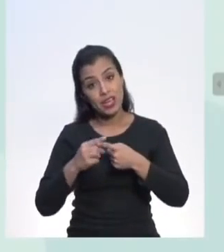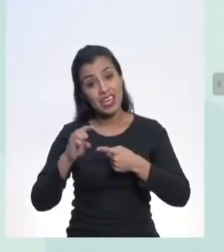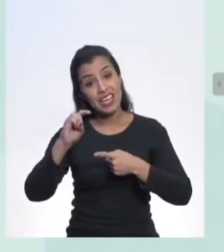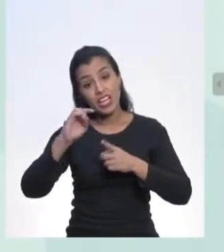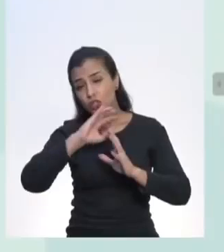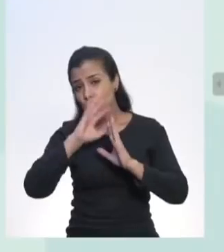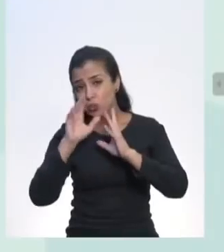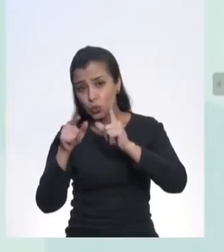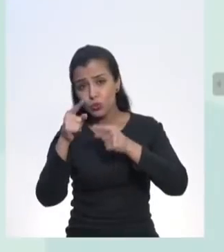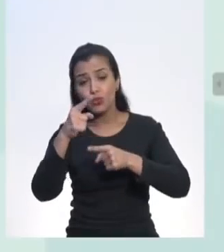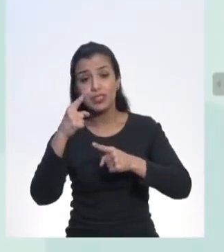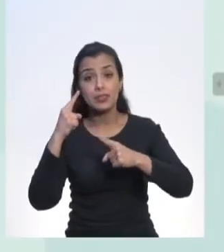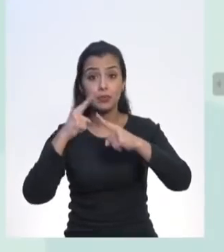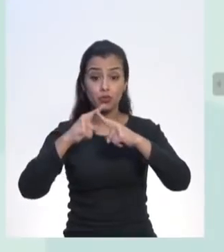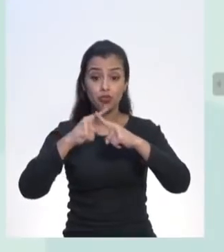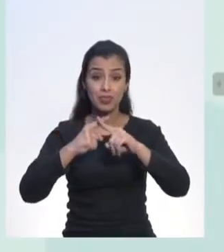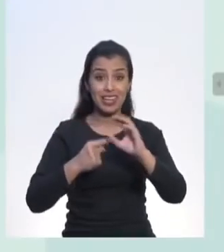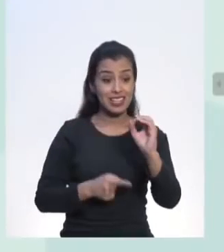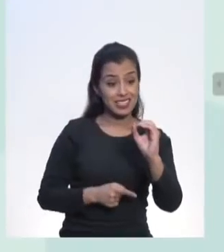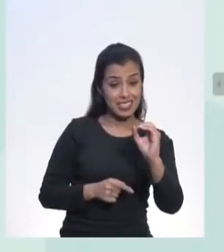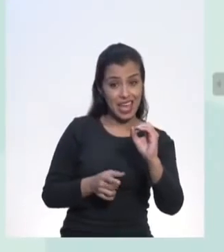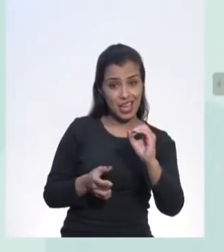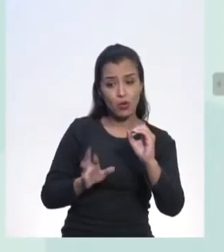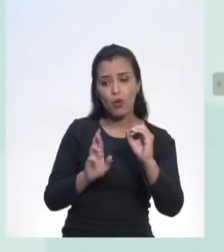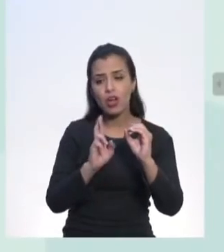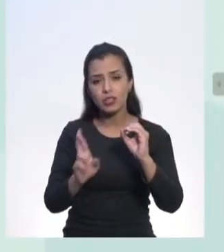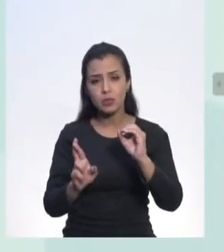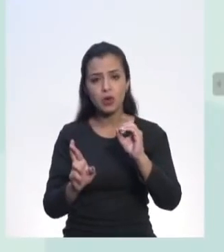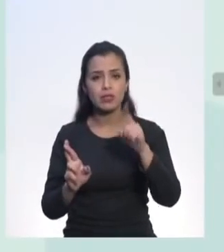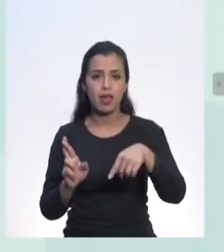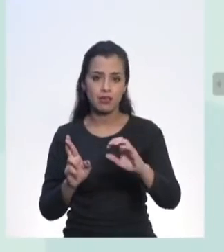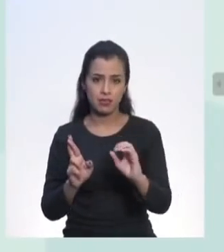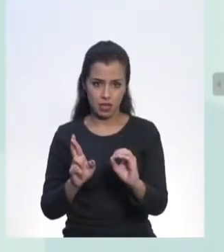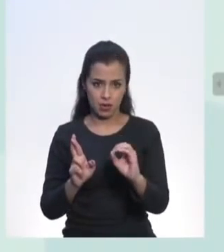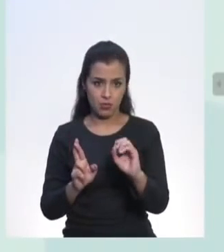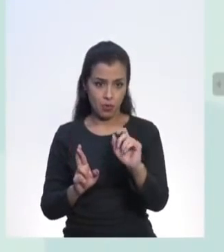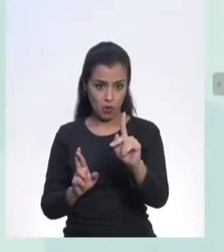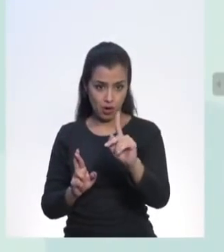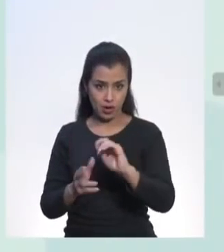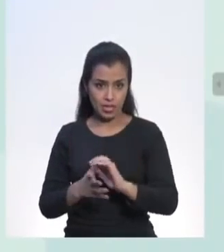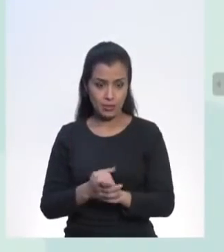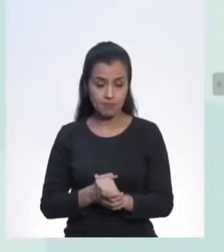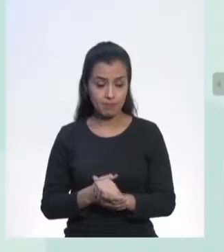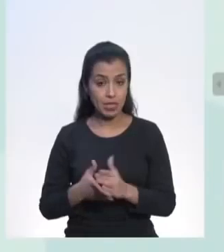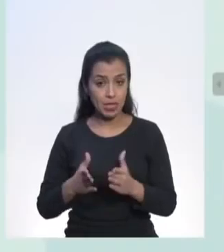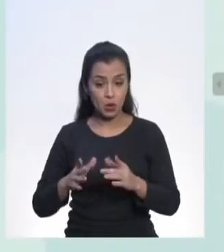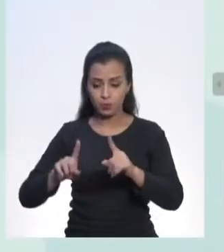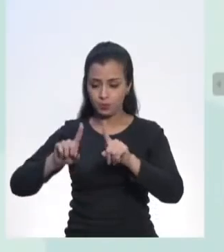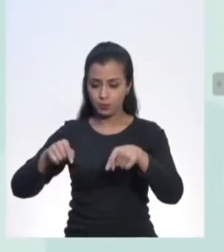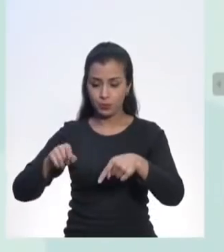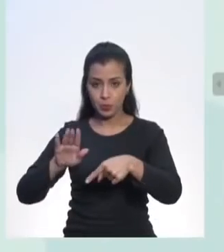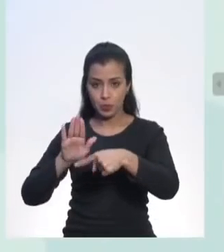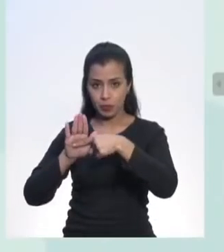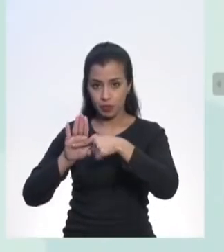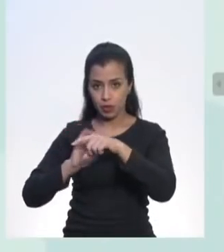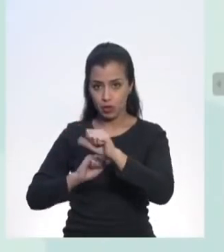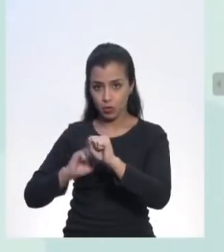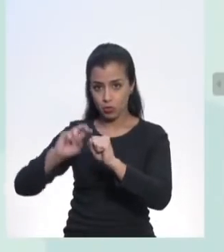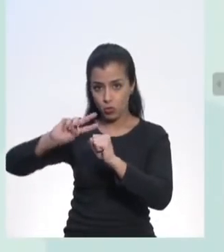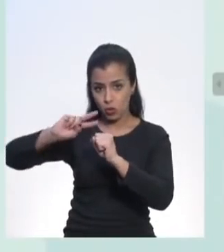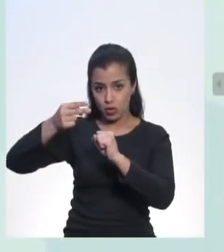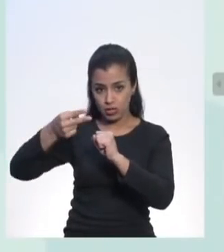dá sempre 0. Então, eu vou resolver essa potência. Menos 8² vai ser menos